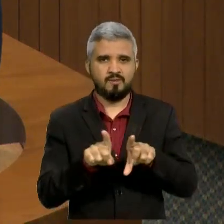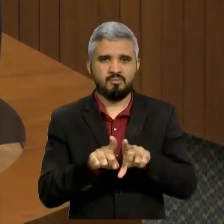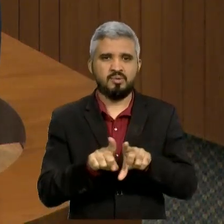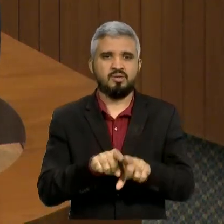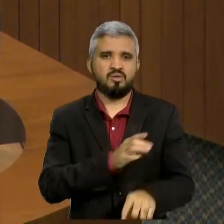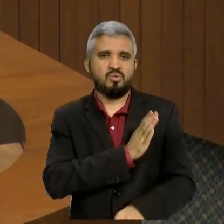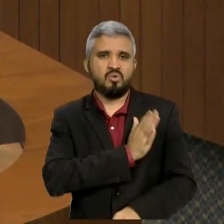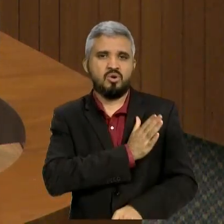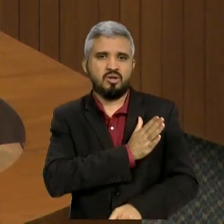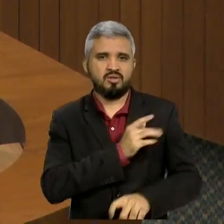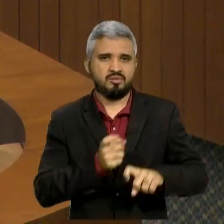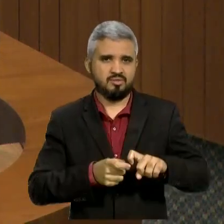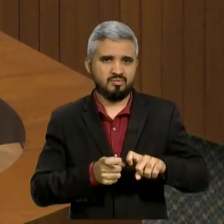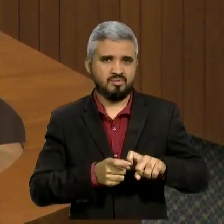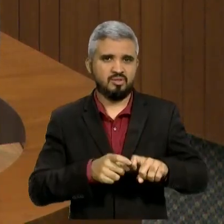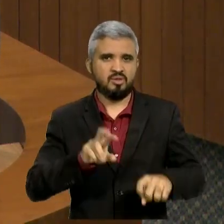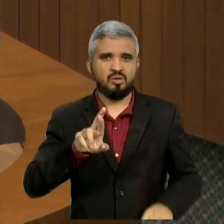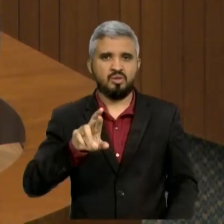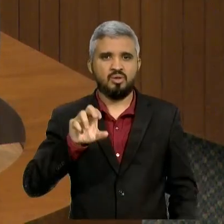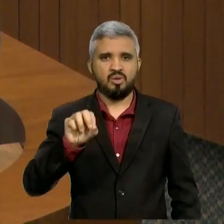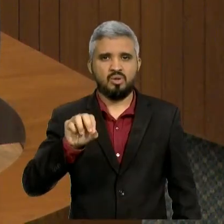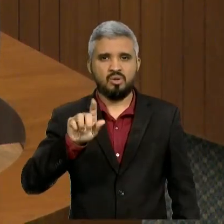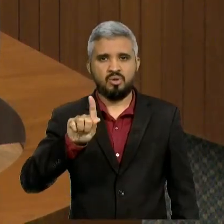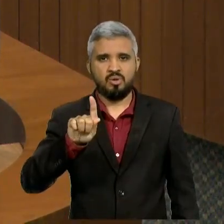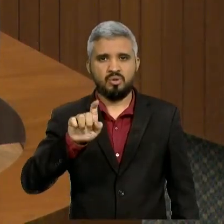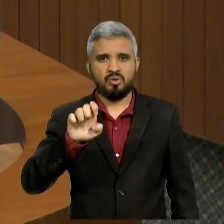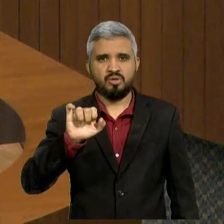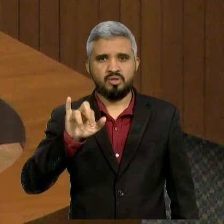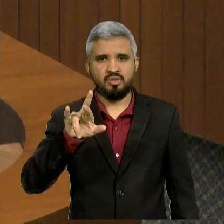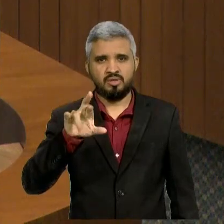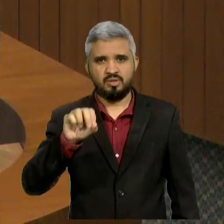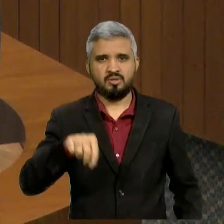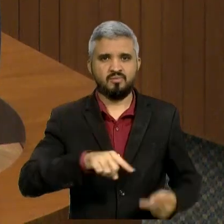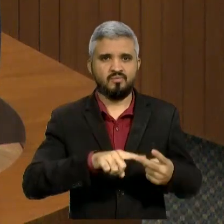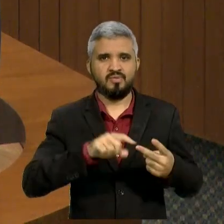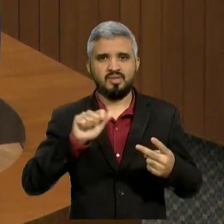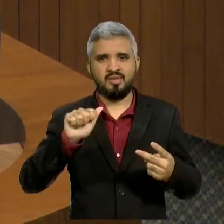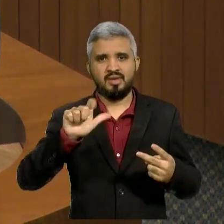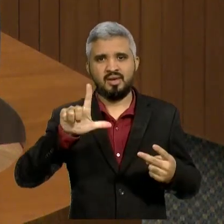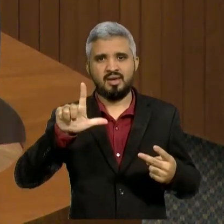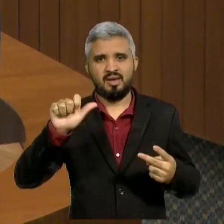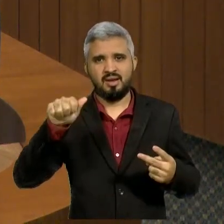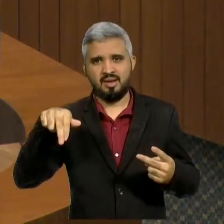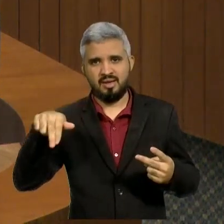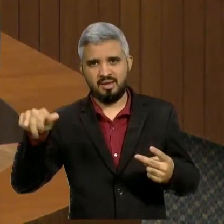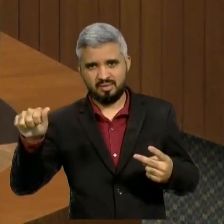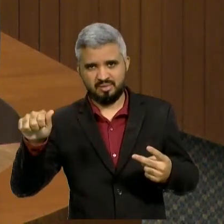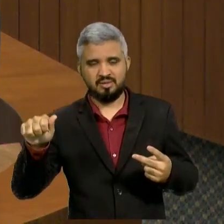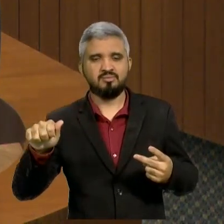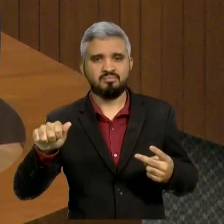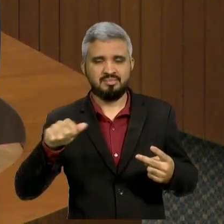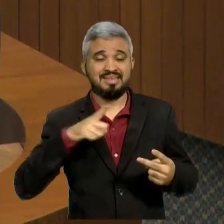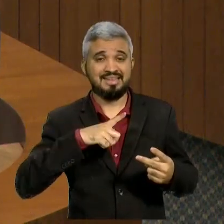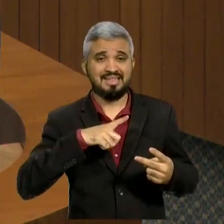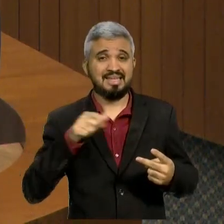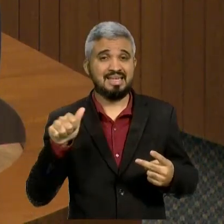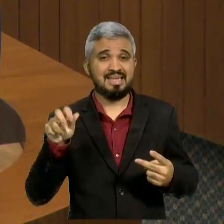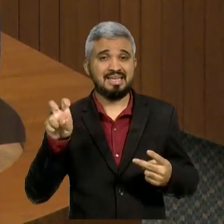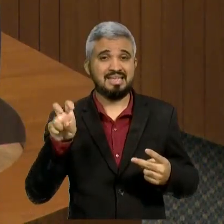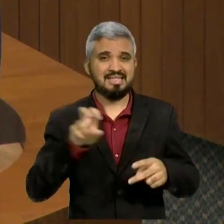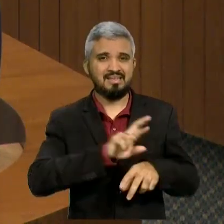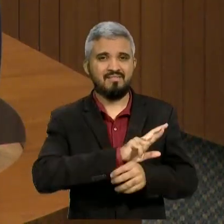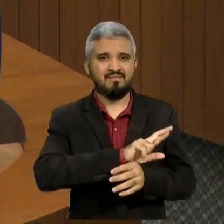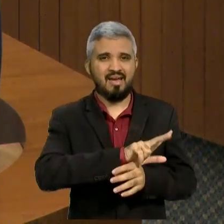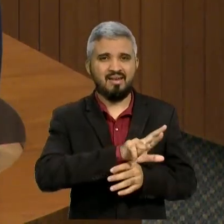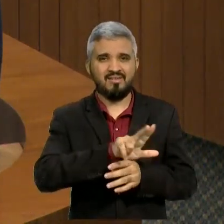do Dr Rogério D Alana que tem nos ajudado são 15 especialidades Dr antô Pereira que nosso gabinete tem ofertado todas